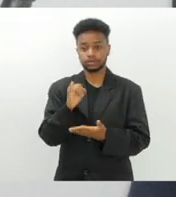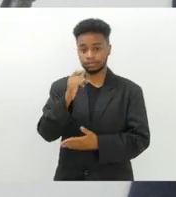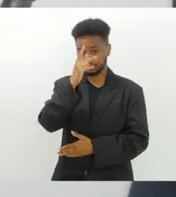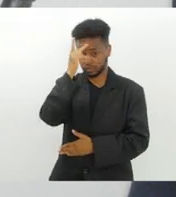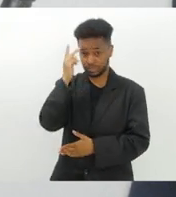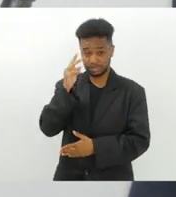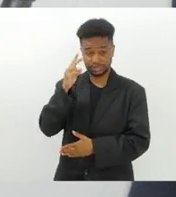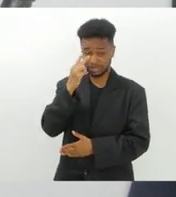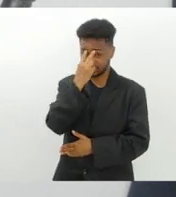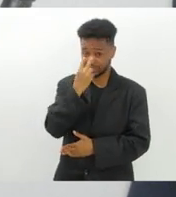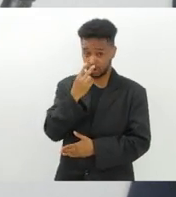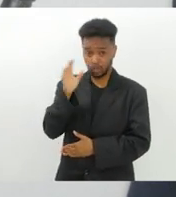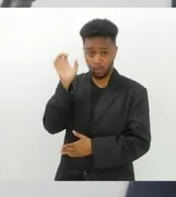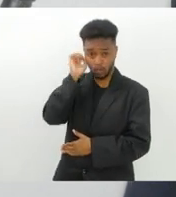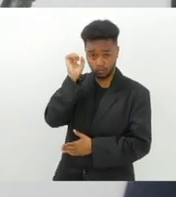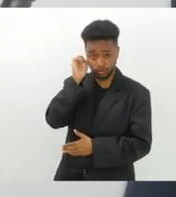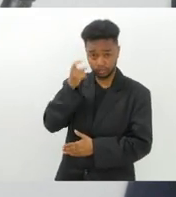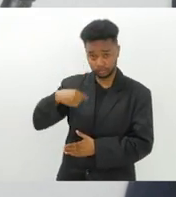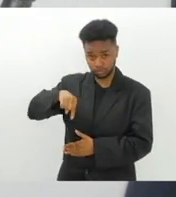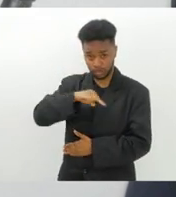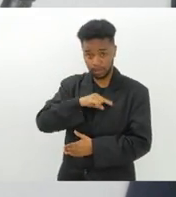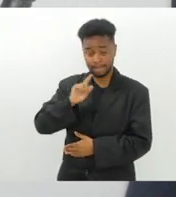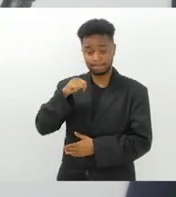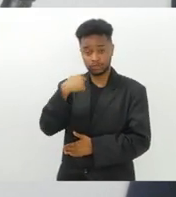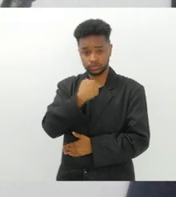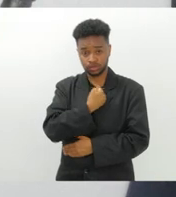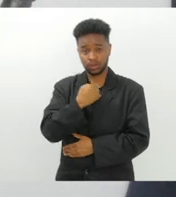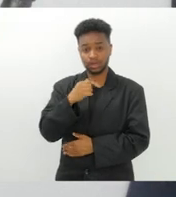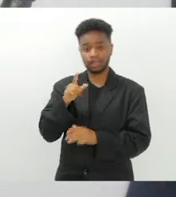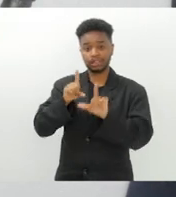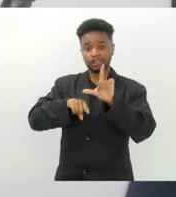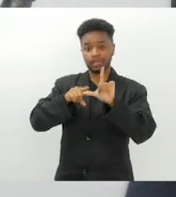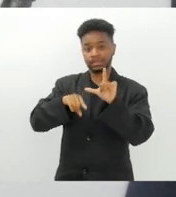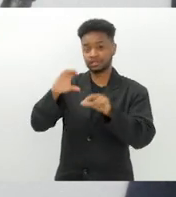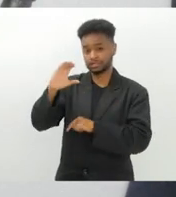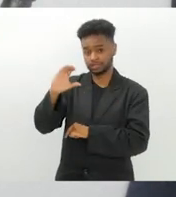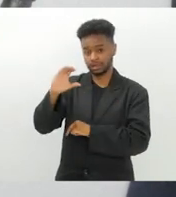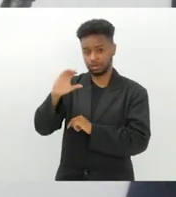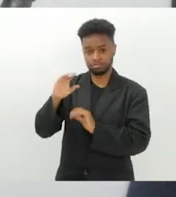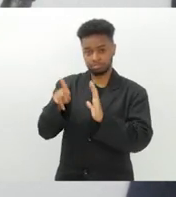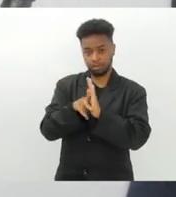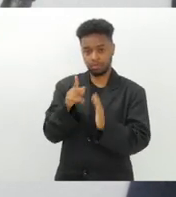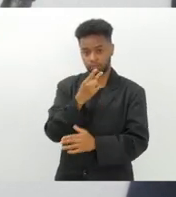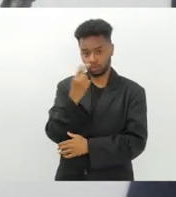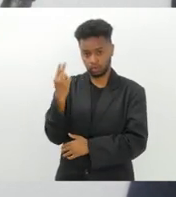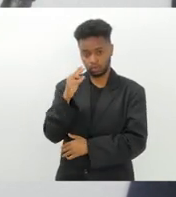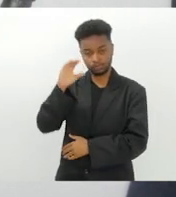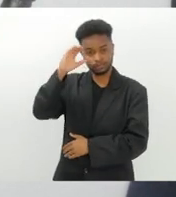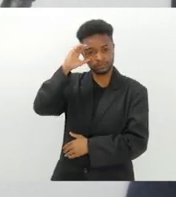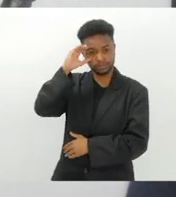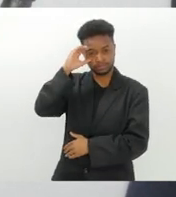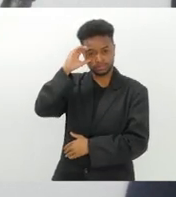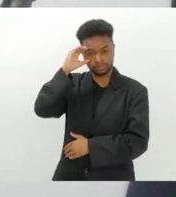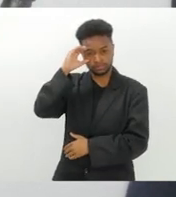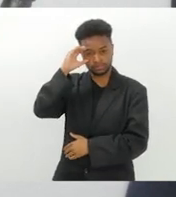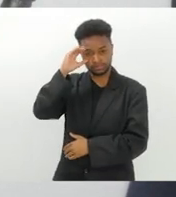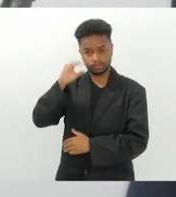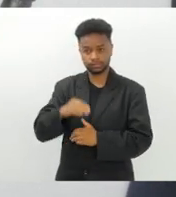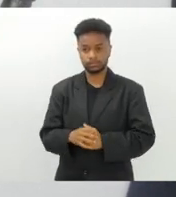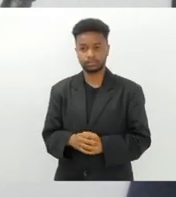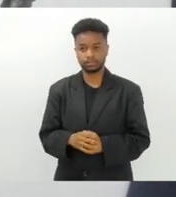cegas possam estar nos ouvindo, o meu sinal é uma letra C de Cristiano na frente do meu olho direito